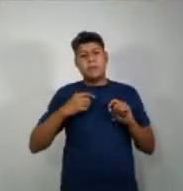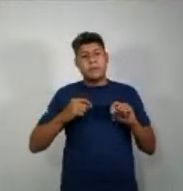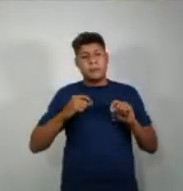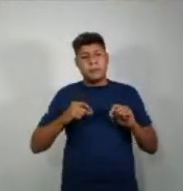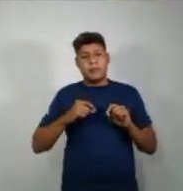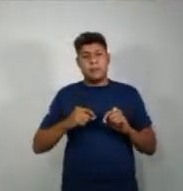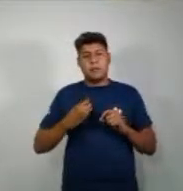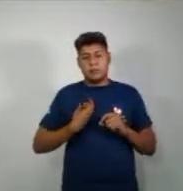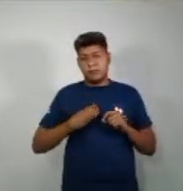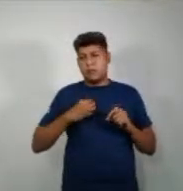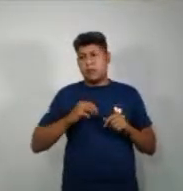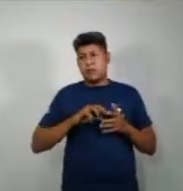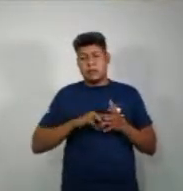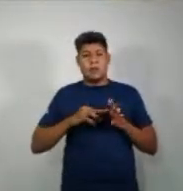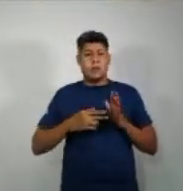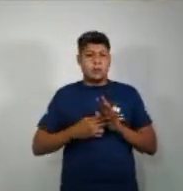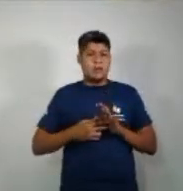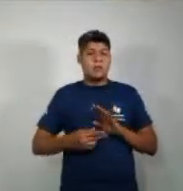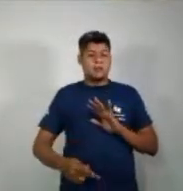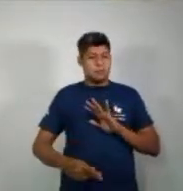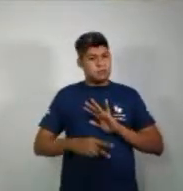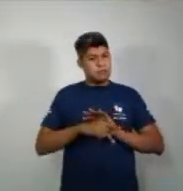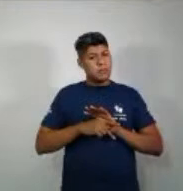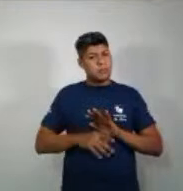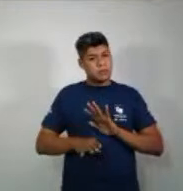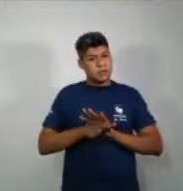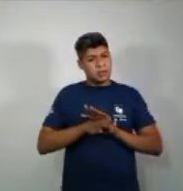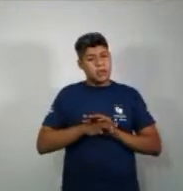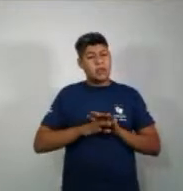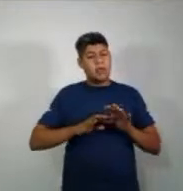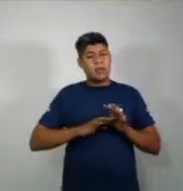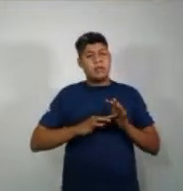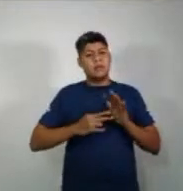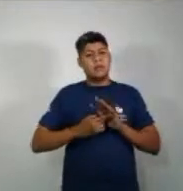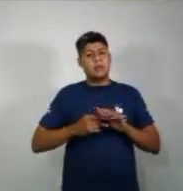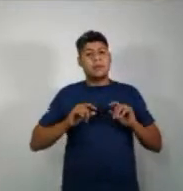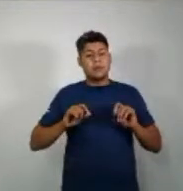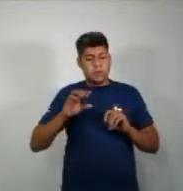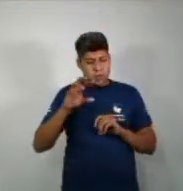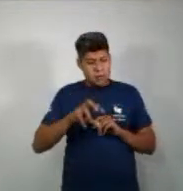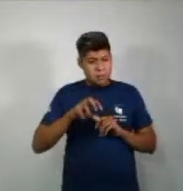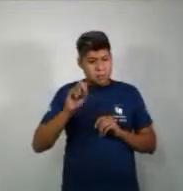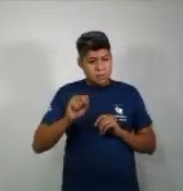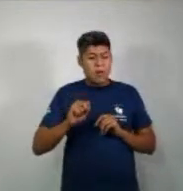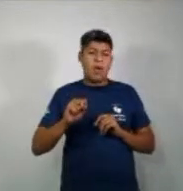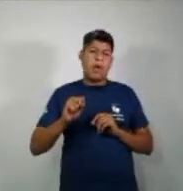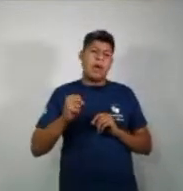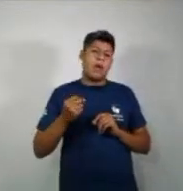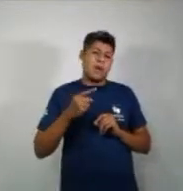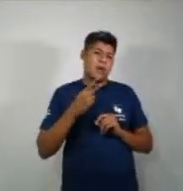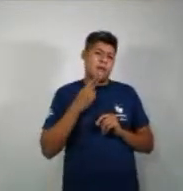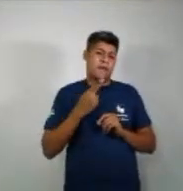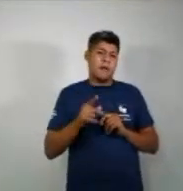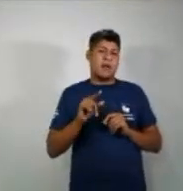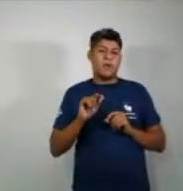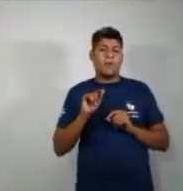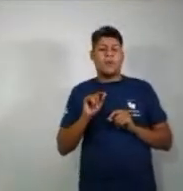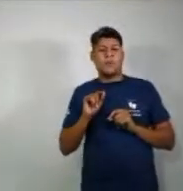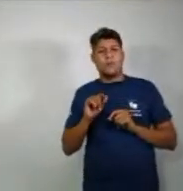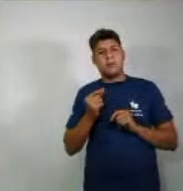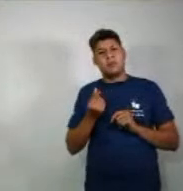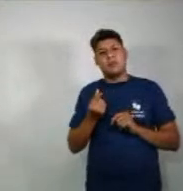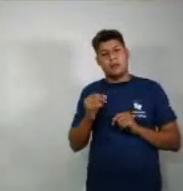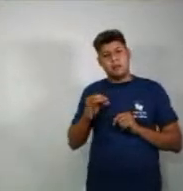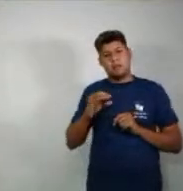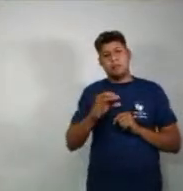de tradução técnica, tudo que chegava ali de tradução, ele pegava nas línguas que ele falava para fazer dinheiro.